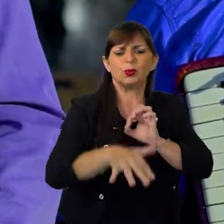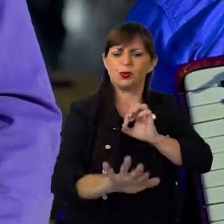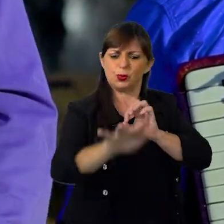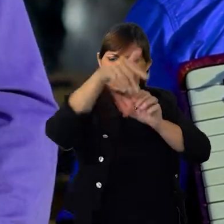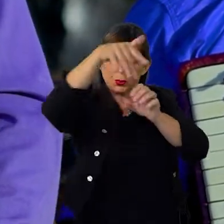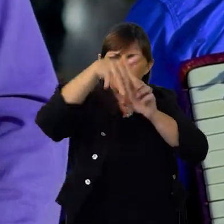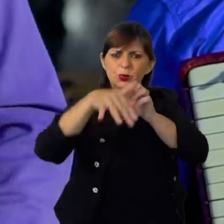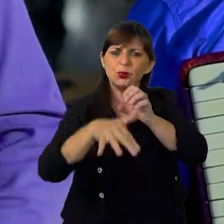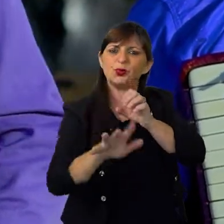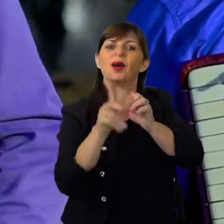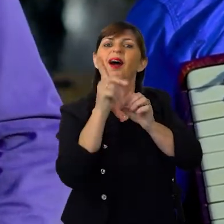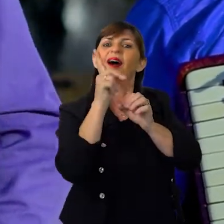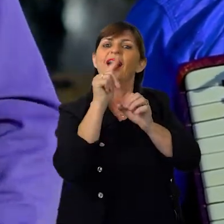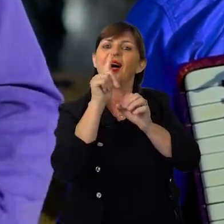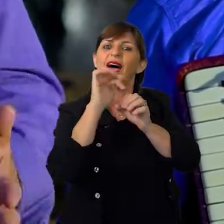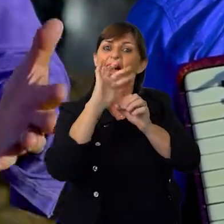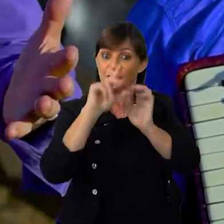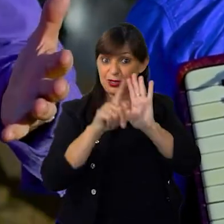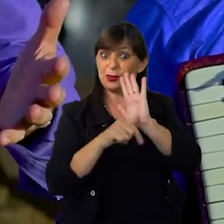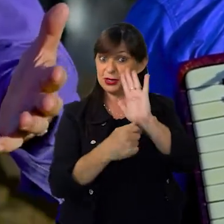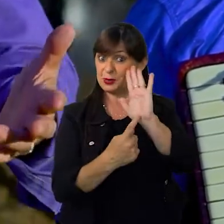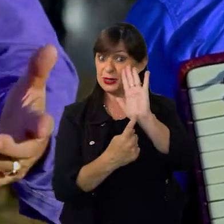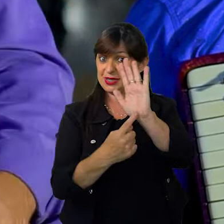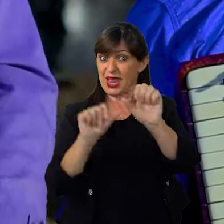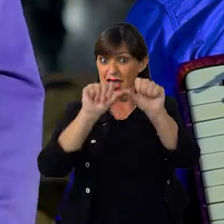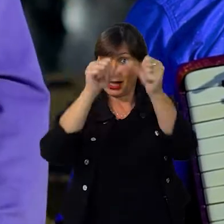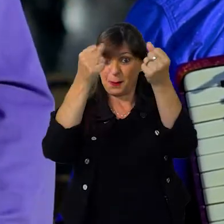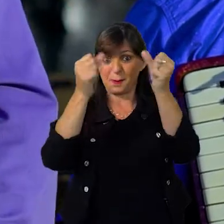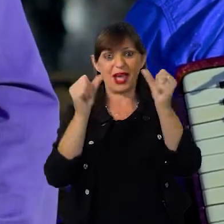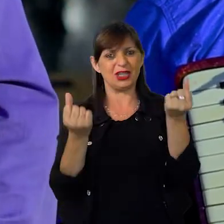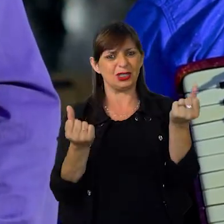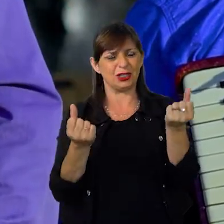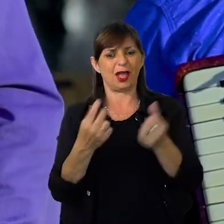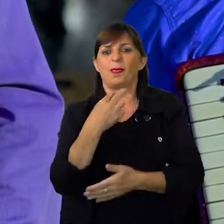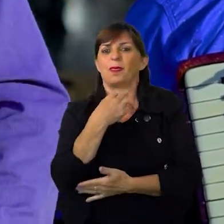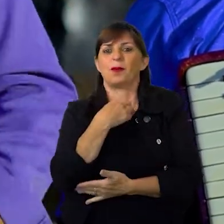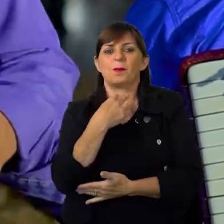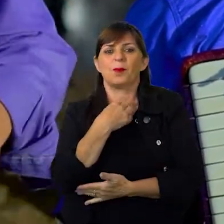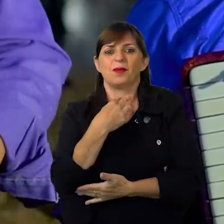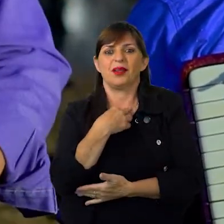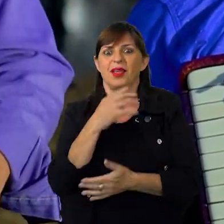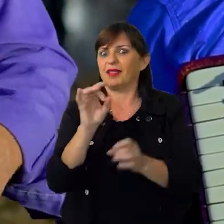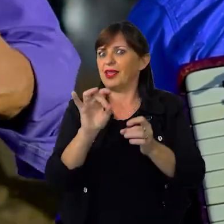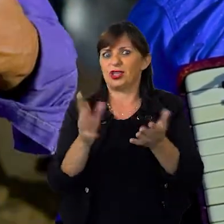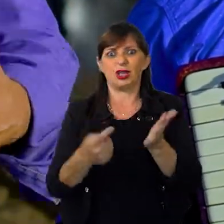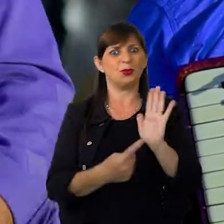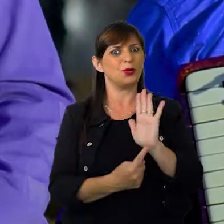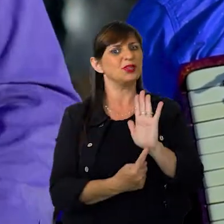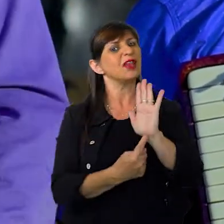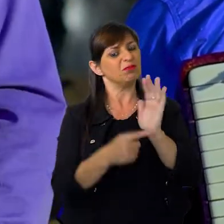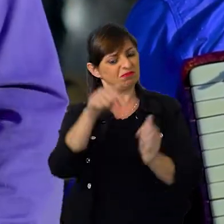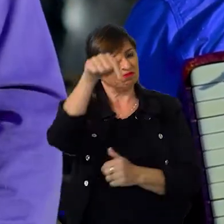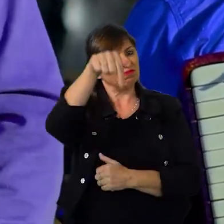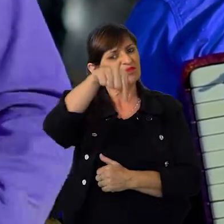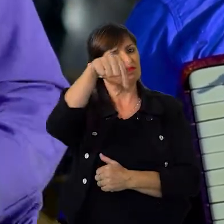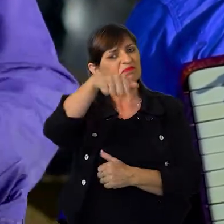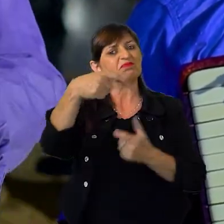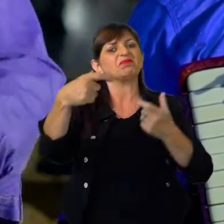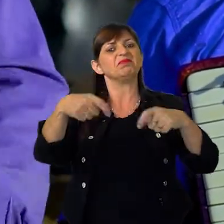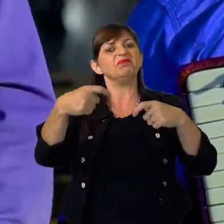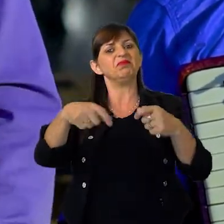casa depois nós iremos mostrar com imagem e nós não podíamos deixar de mostrar esses Passos esse local aonde os balseiros